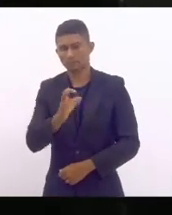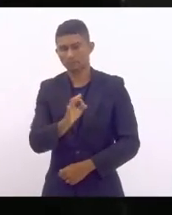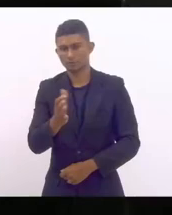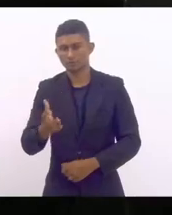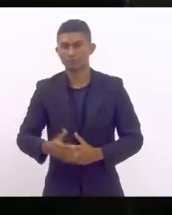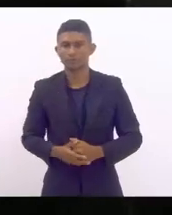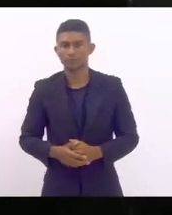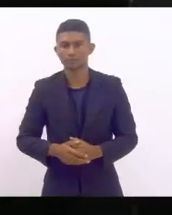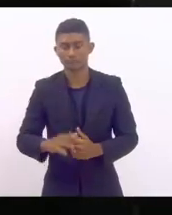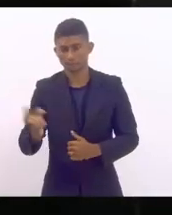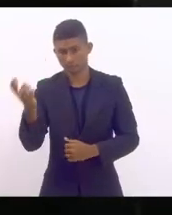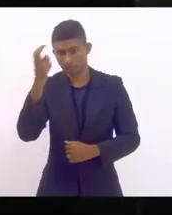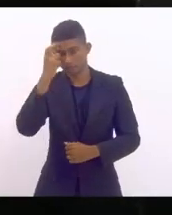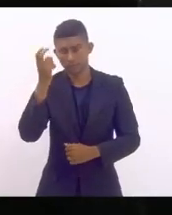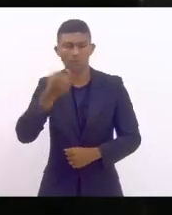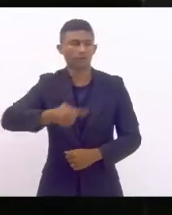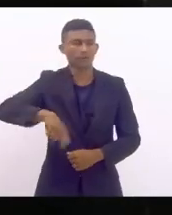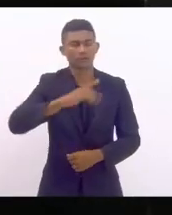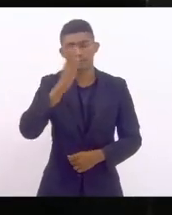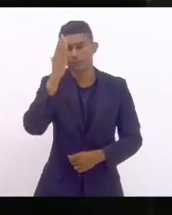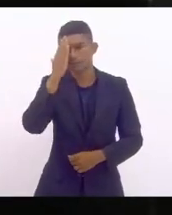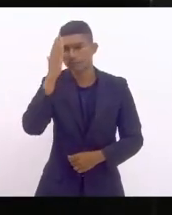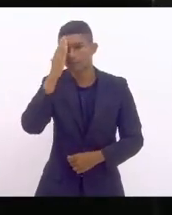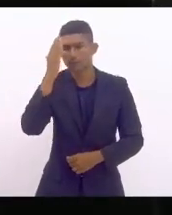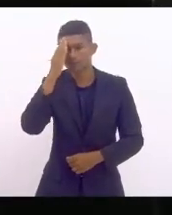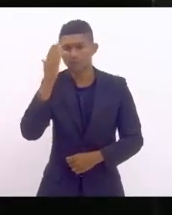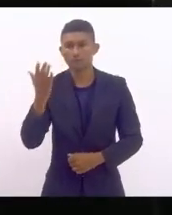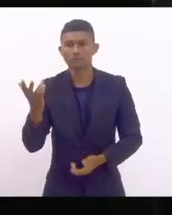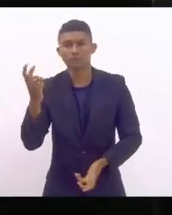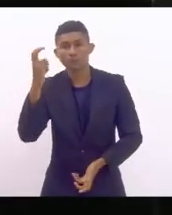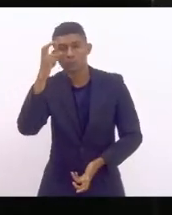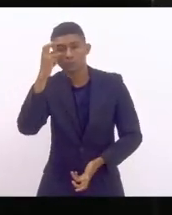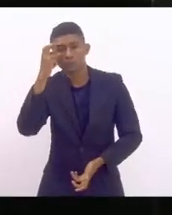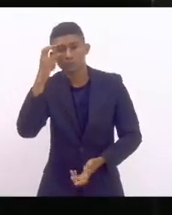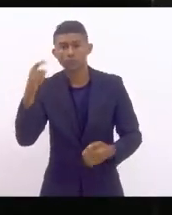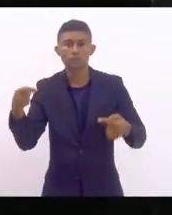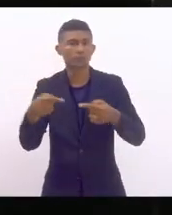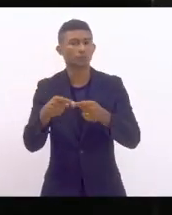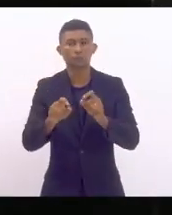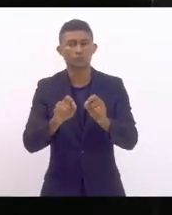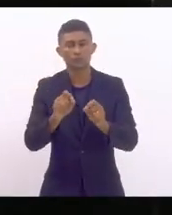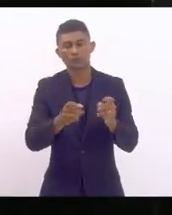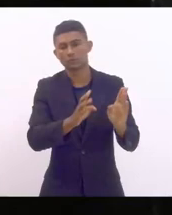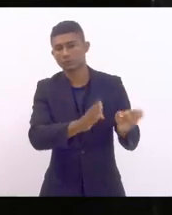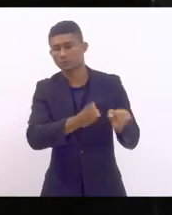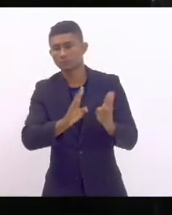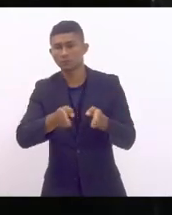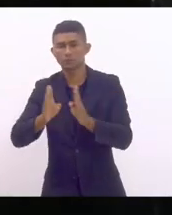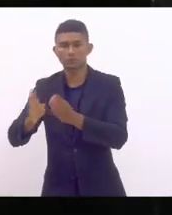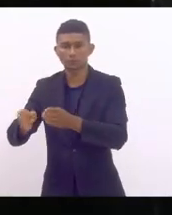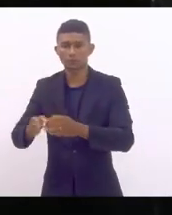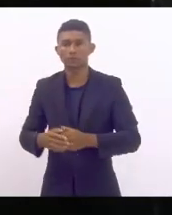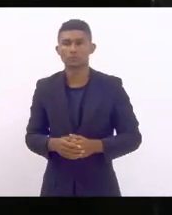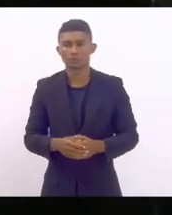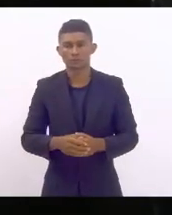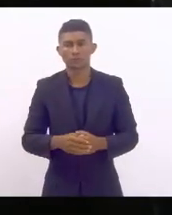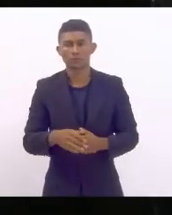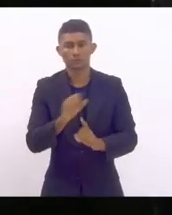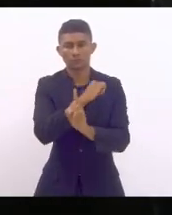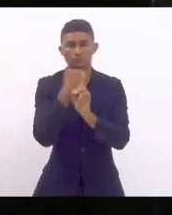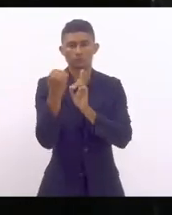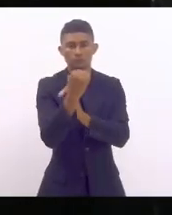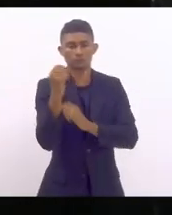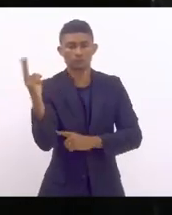a cultura nós sabemos que ela é responsável pela organização simbólica dos significados e valores